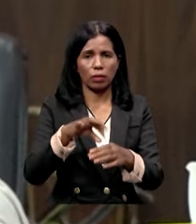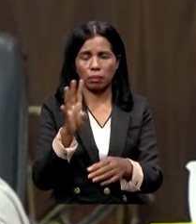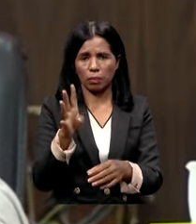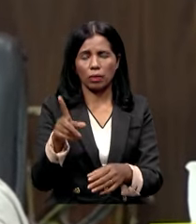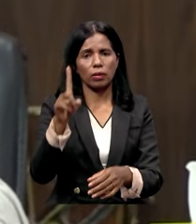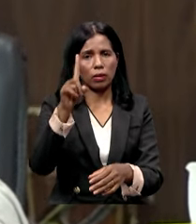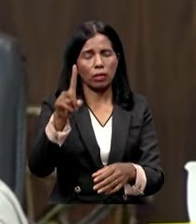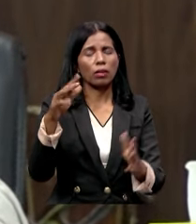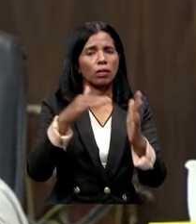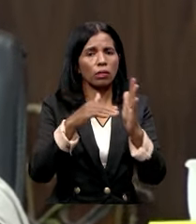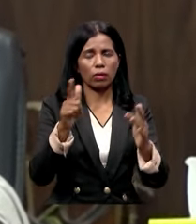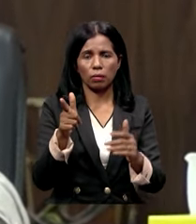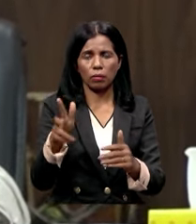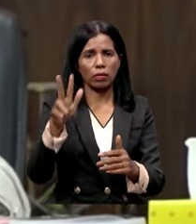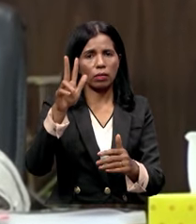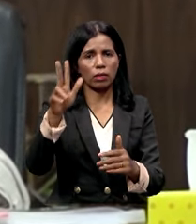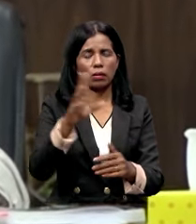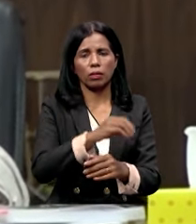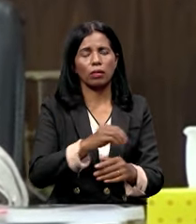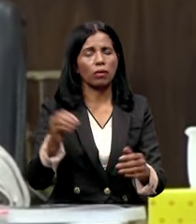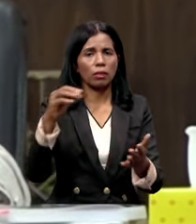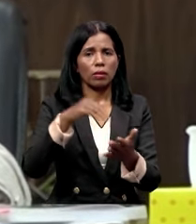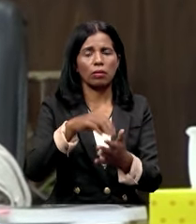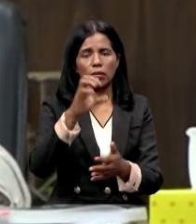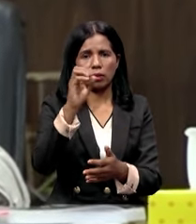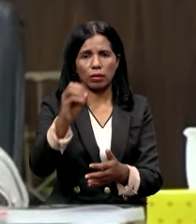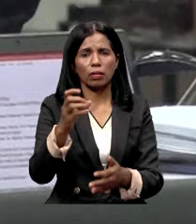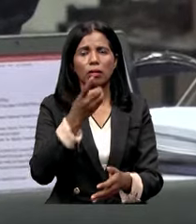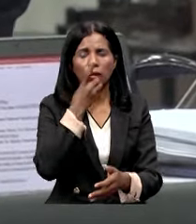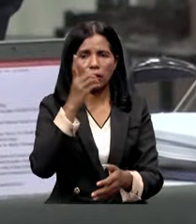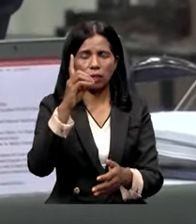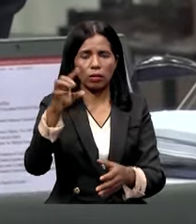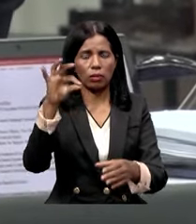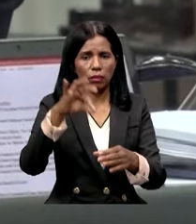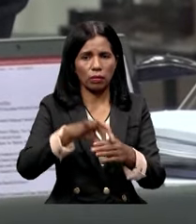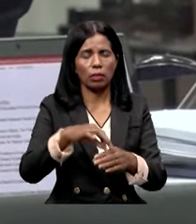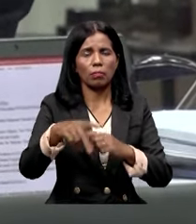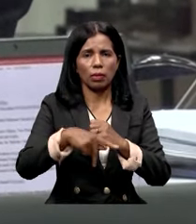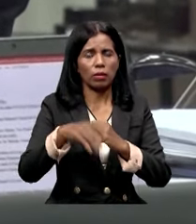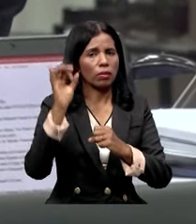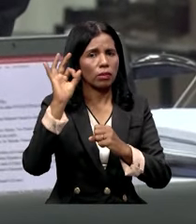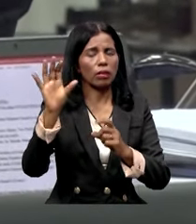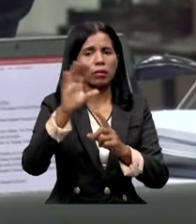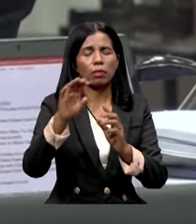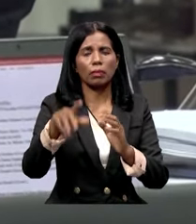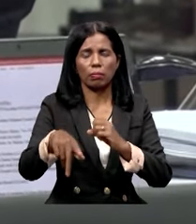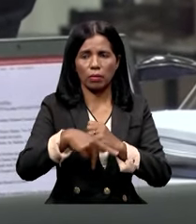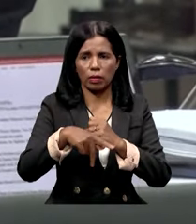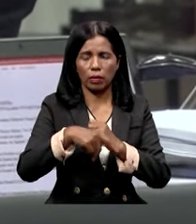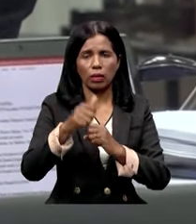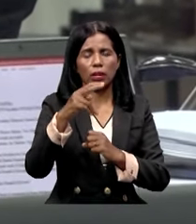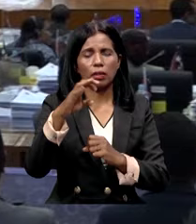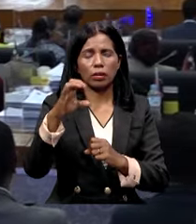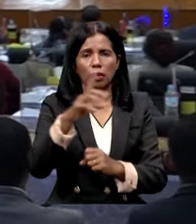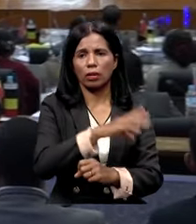ida, contra o nulo resting tolo, no abstenção zero. Ia declaração de votos si bancada Fretling, lihu si sefi bancada Aniceto Guterres Teten,